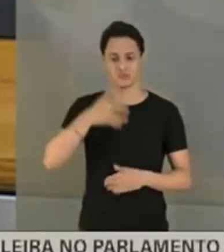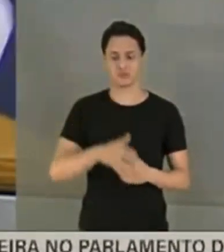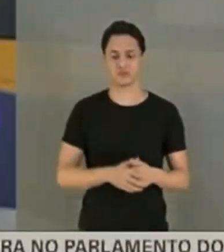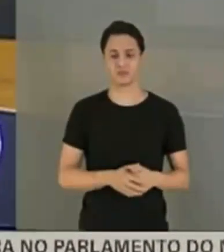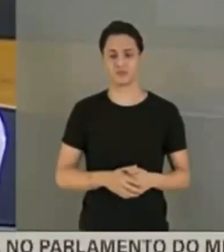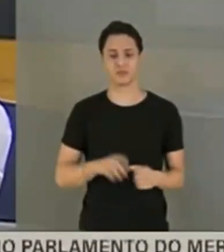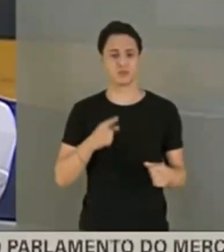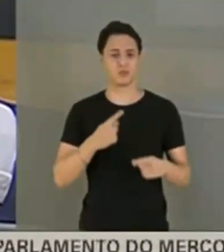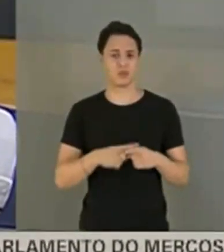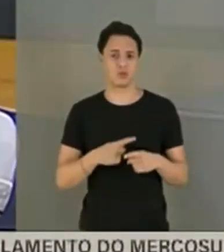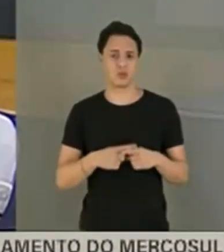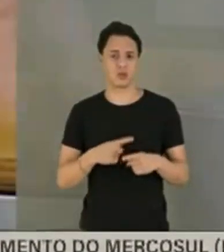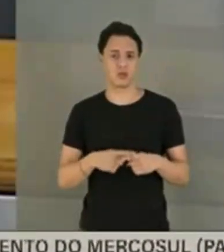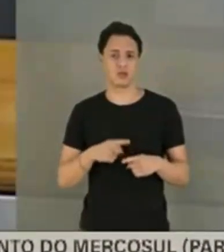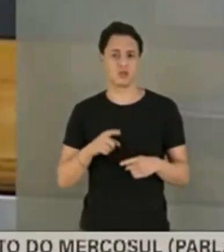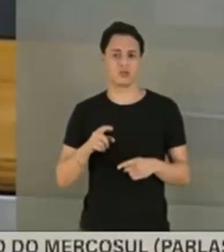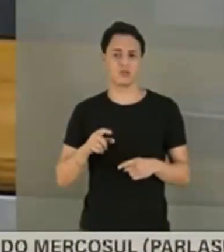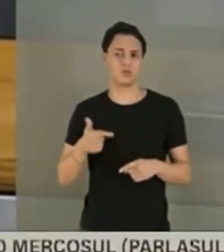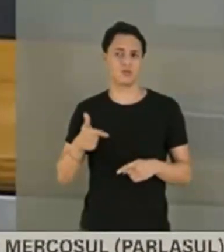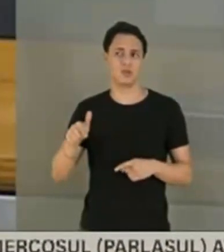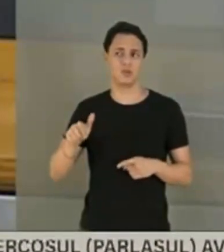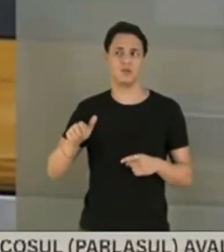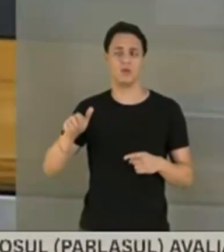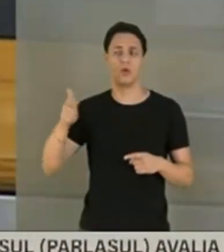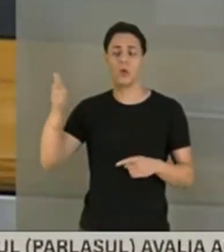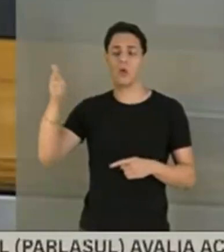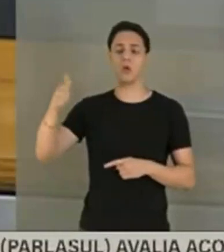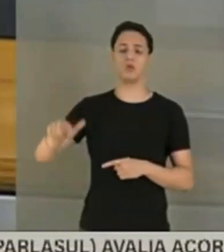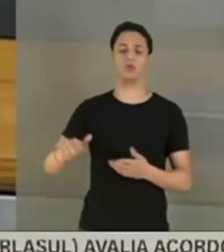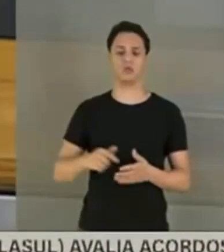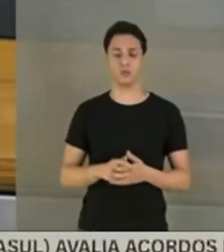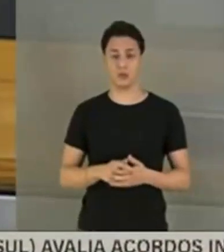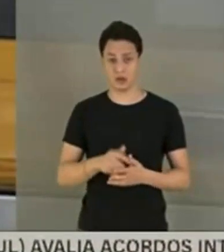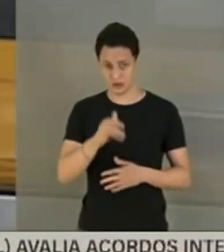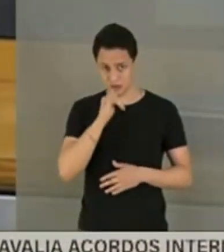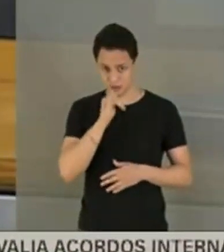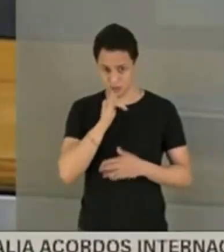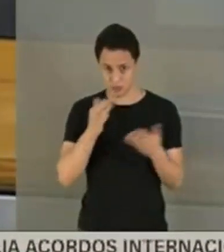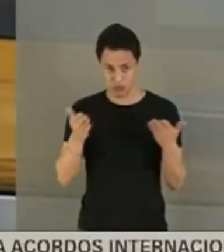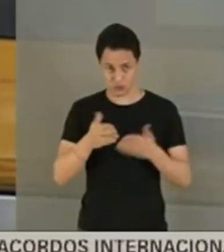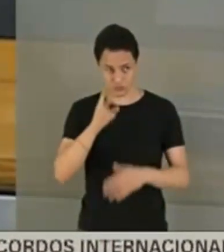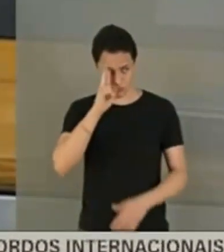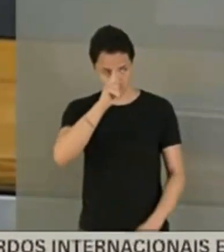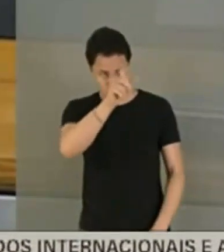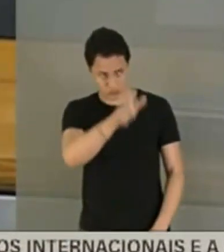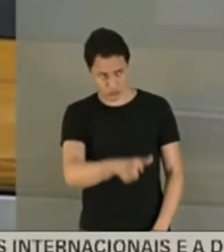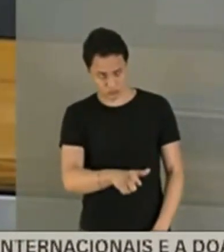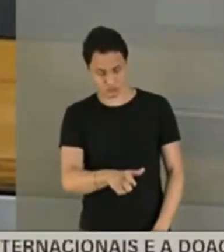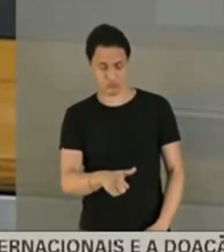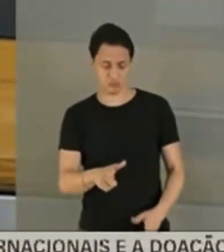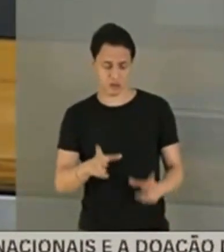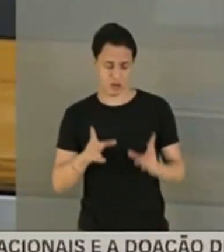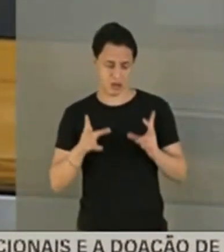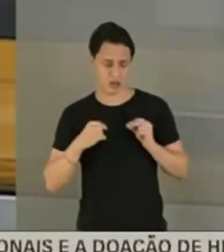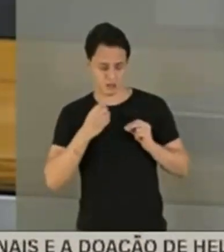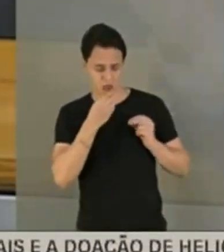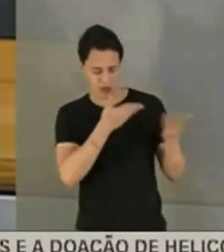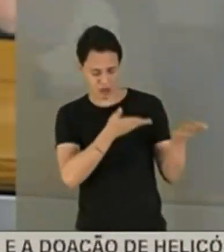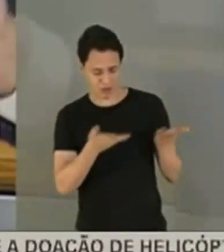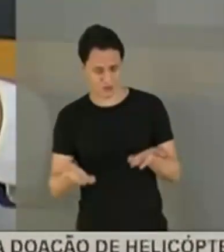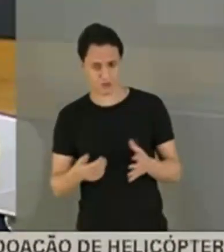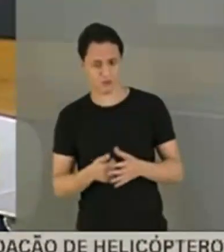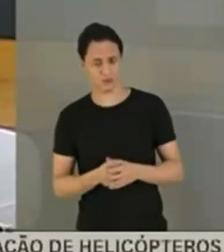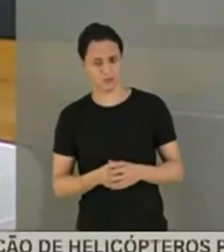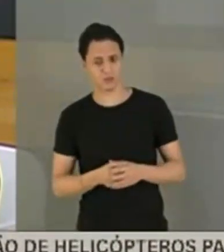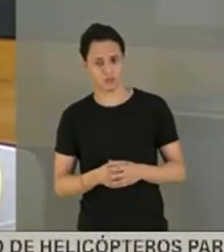Porque não houve outro lado. Hoje é um exemplo disso. O senhor está aqui, merece ser bem recebido, mas não